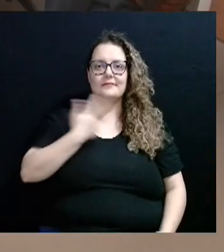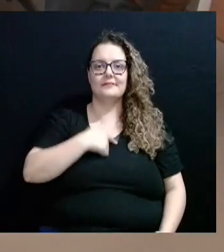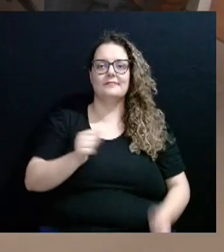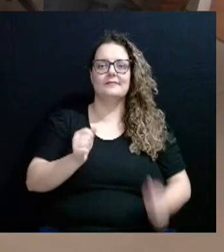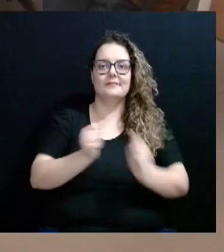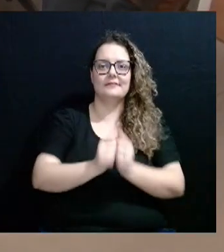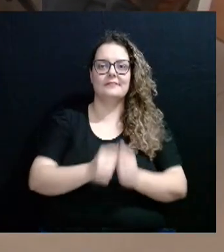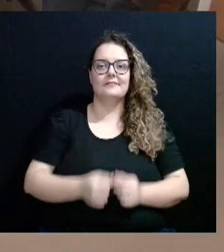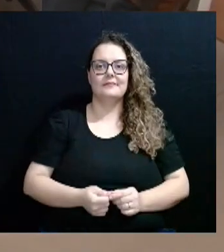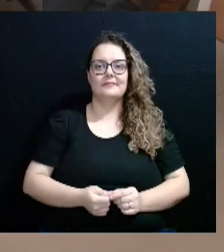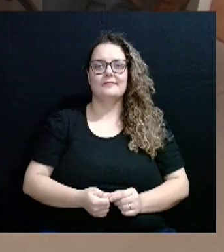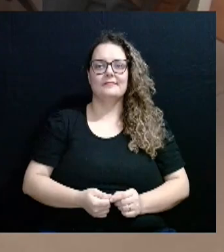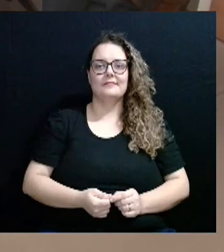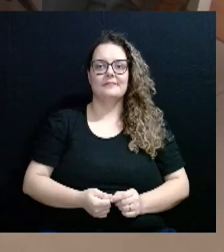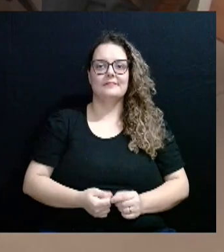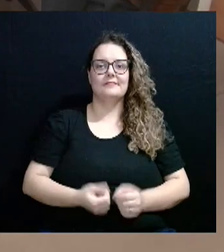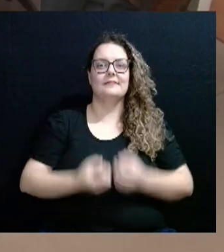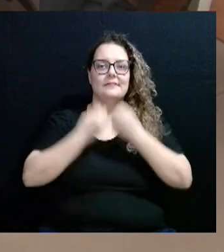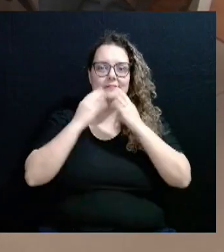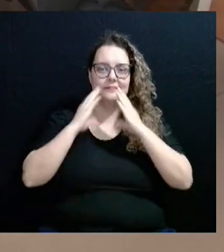Boa noite, tudo bem?